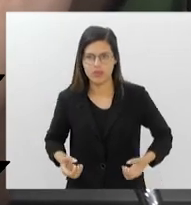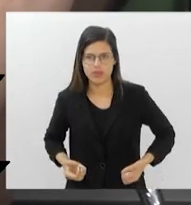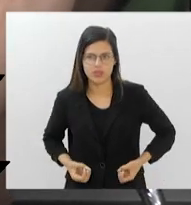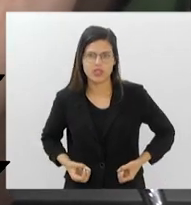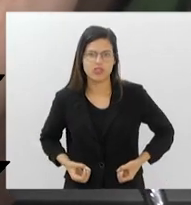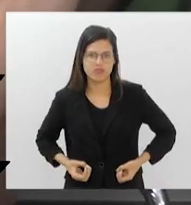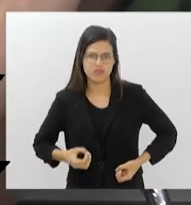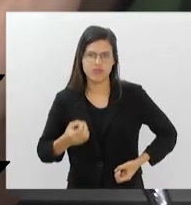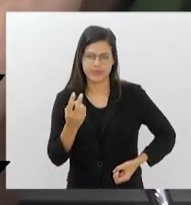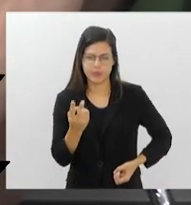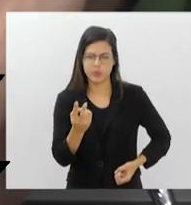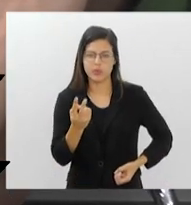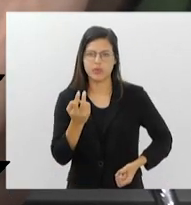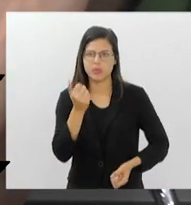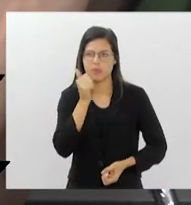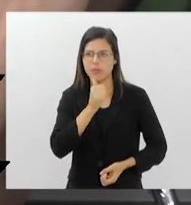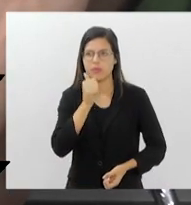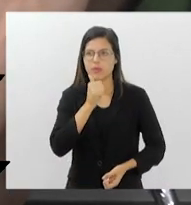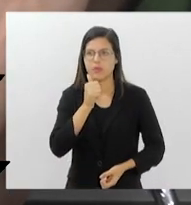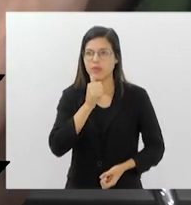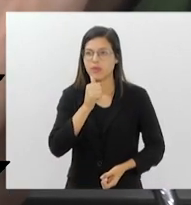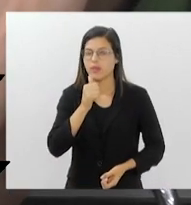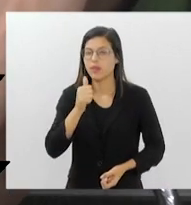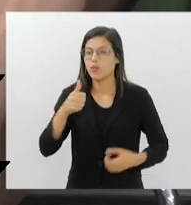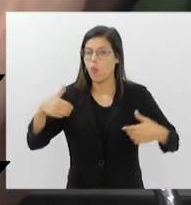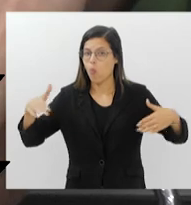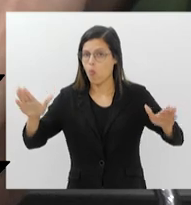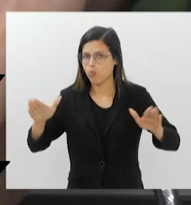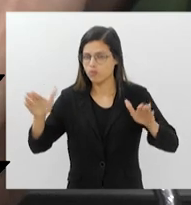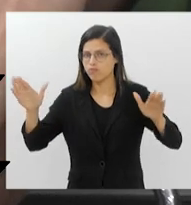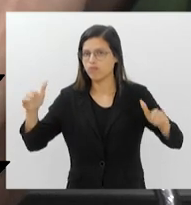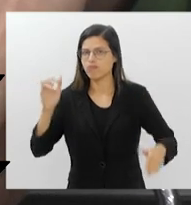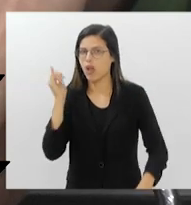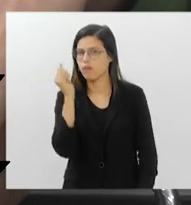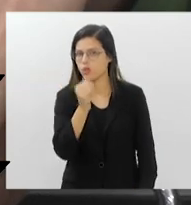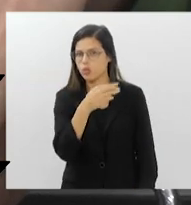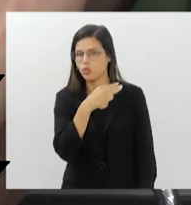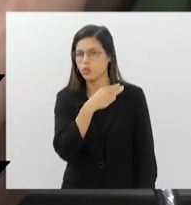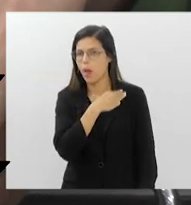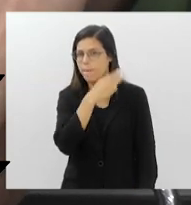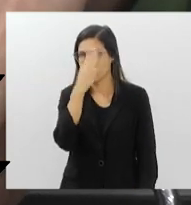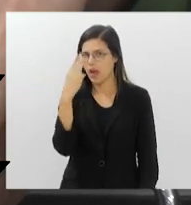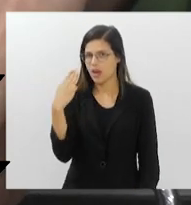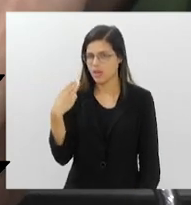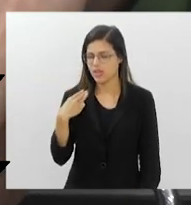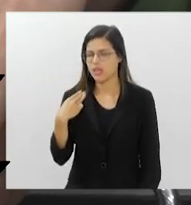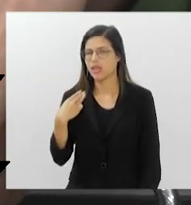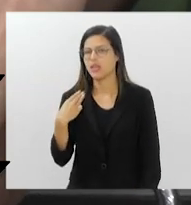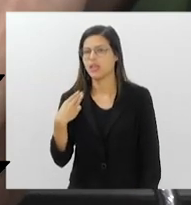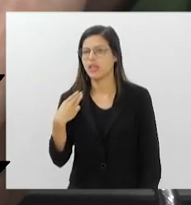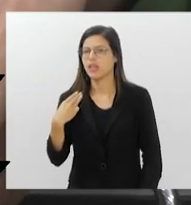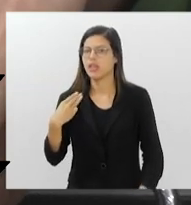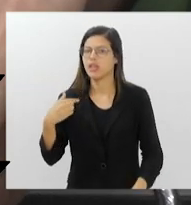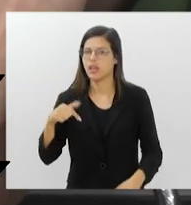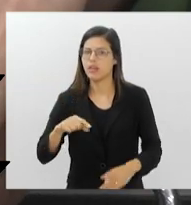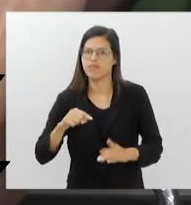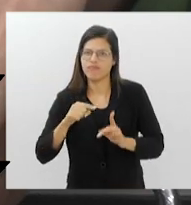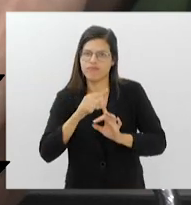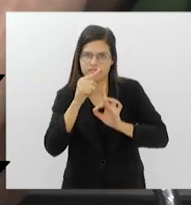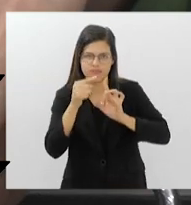Nossa e Eis que o Anjo anunciou a Maria e ele se fez entre nós daí vem o termo